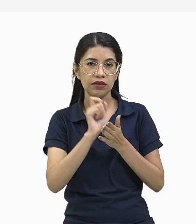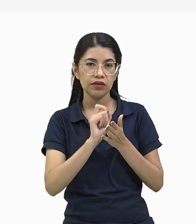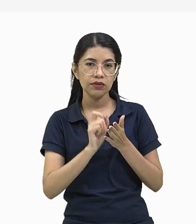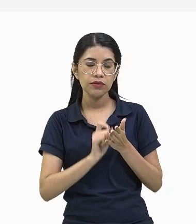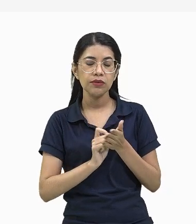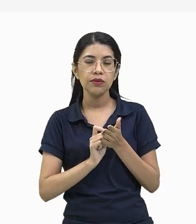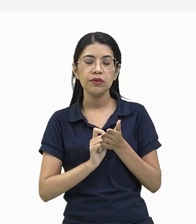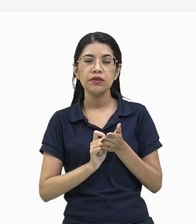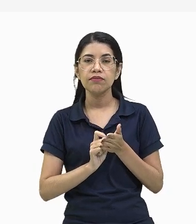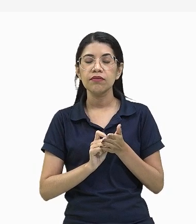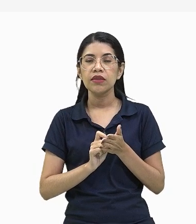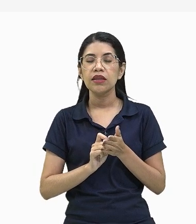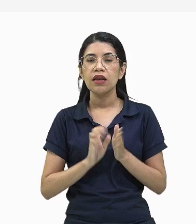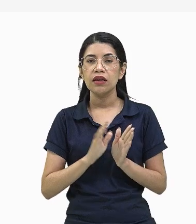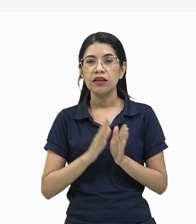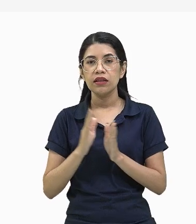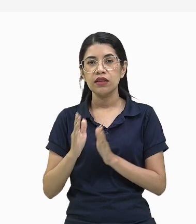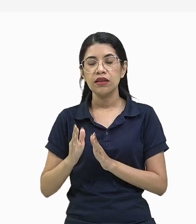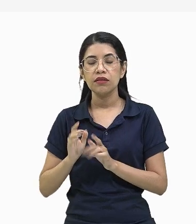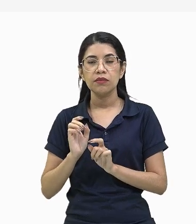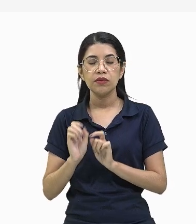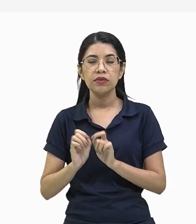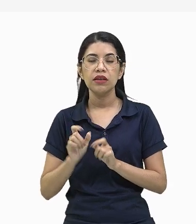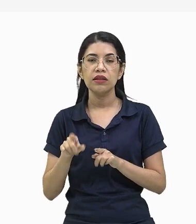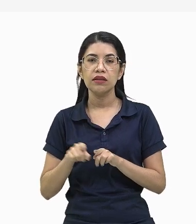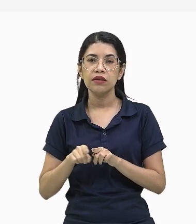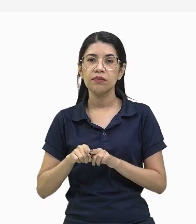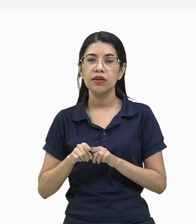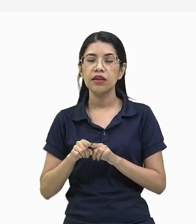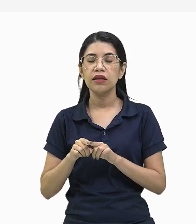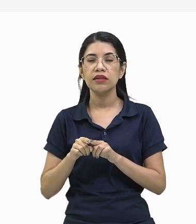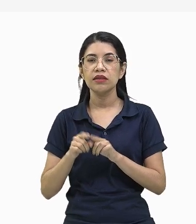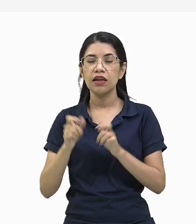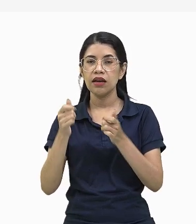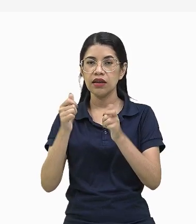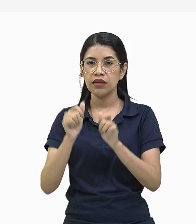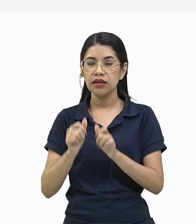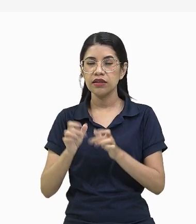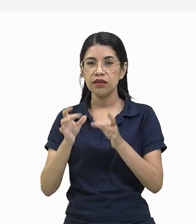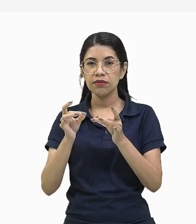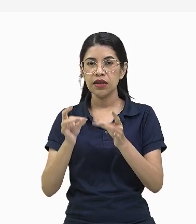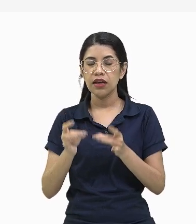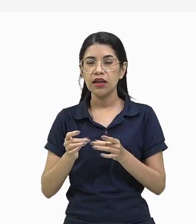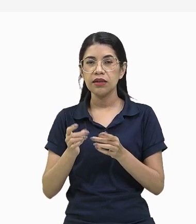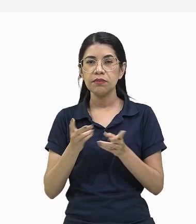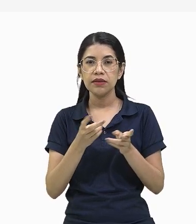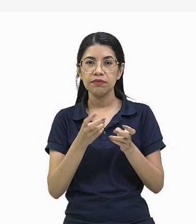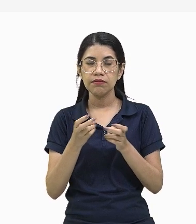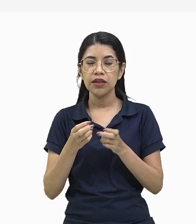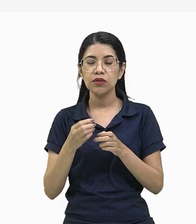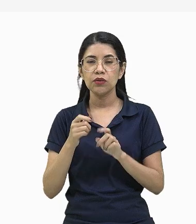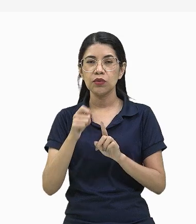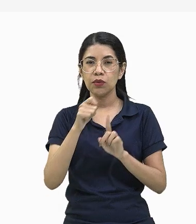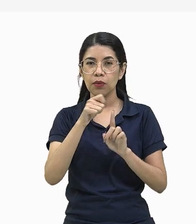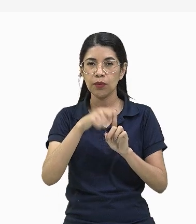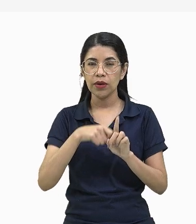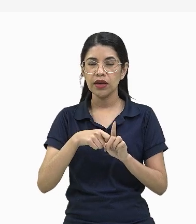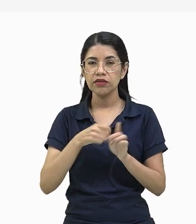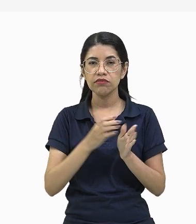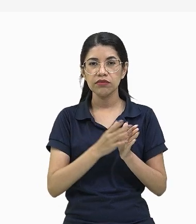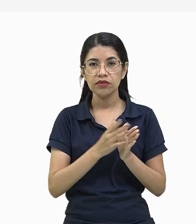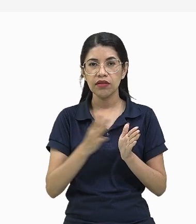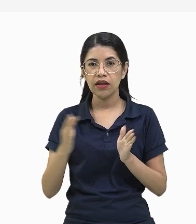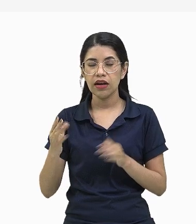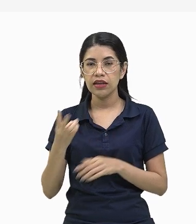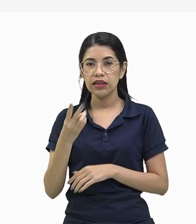né? E, claro, fizeram aí as observações durante um mês, 30 dias, né?